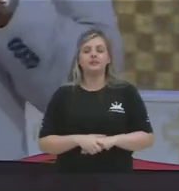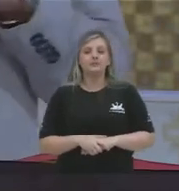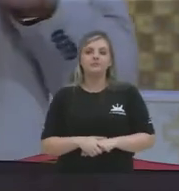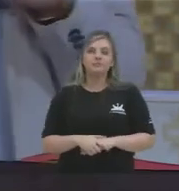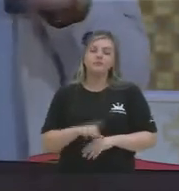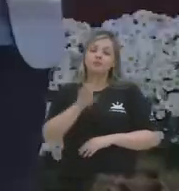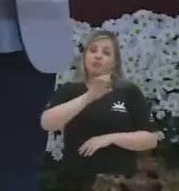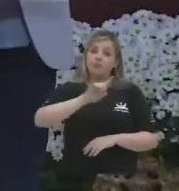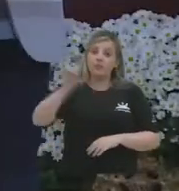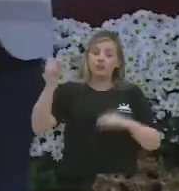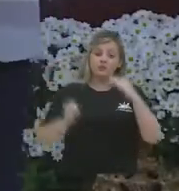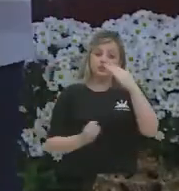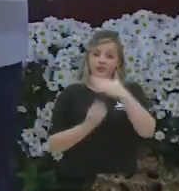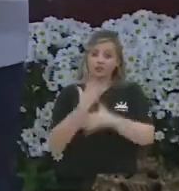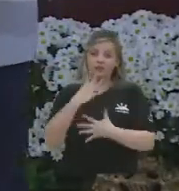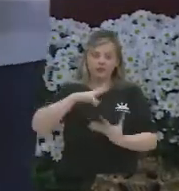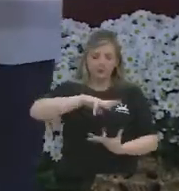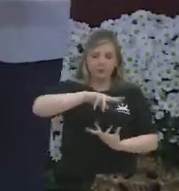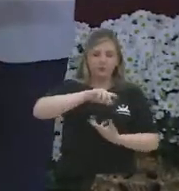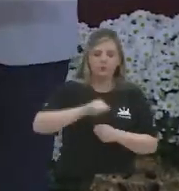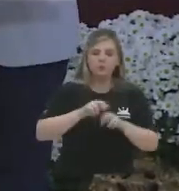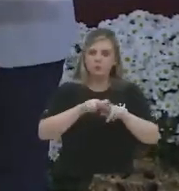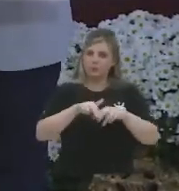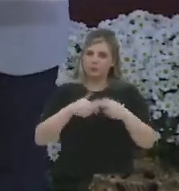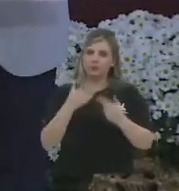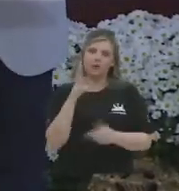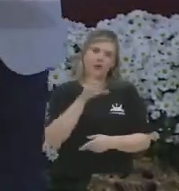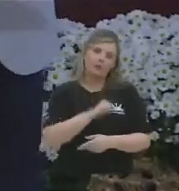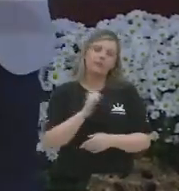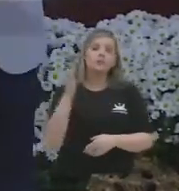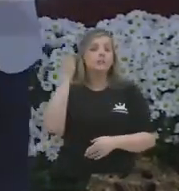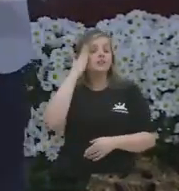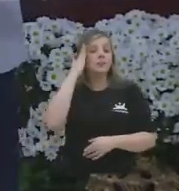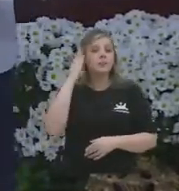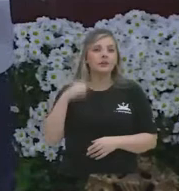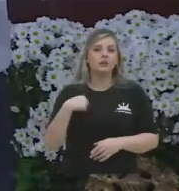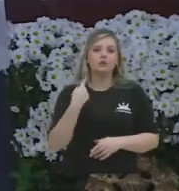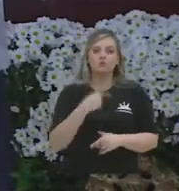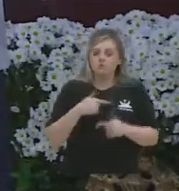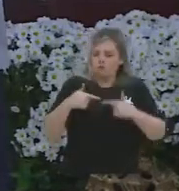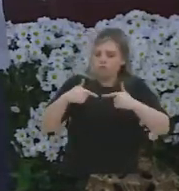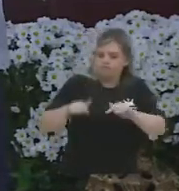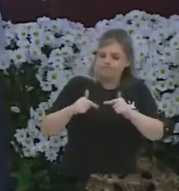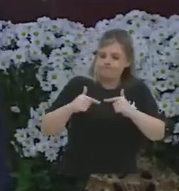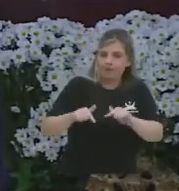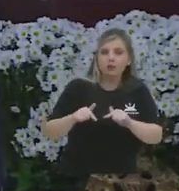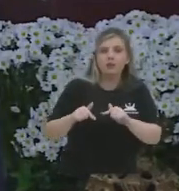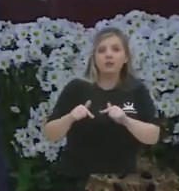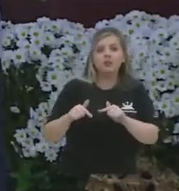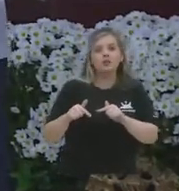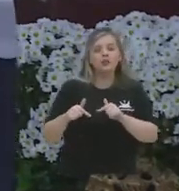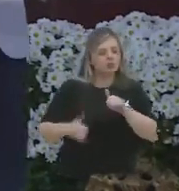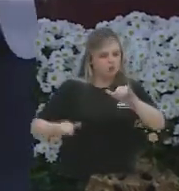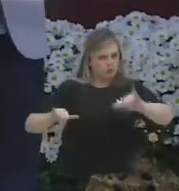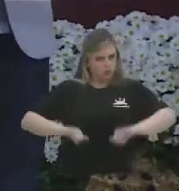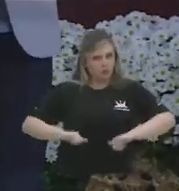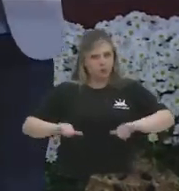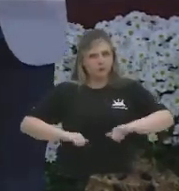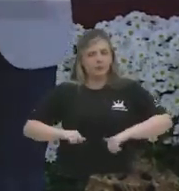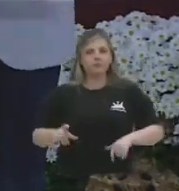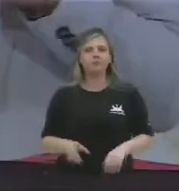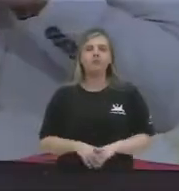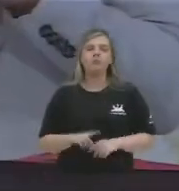criou o mundo por amor e sabia que nós enfrentaríamos o sofrimento. Mas o sofrimento pode